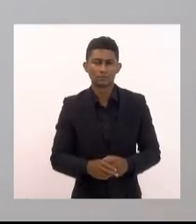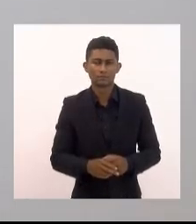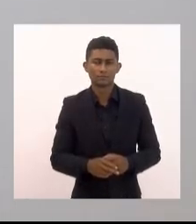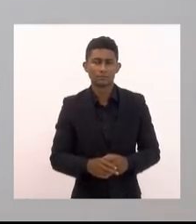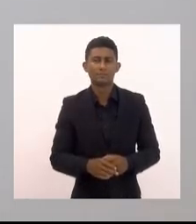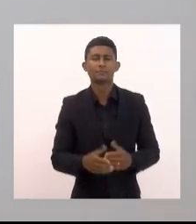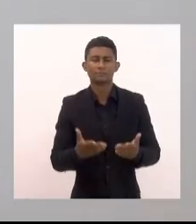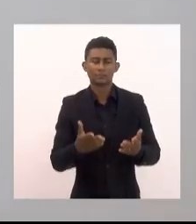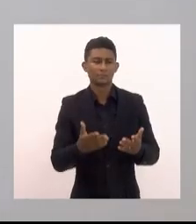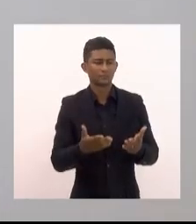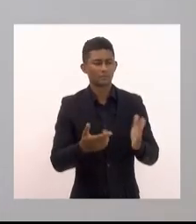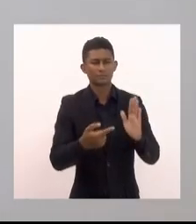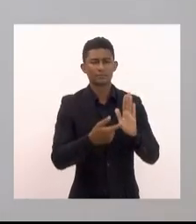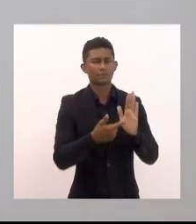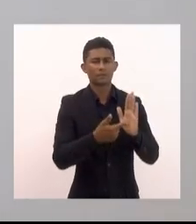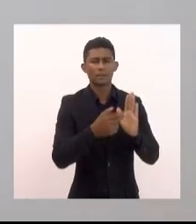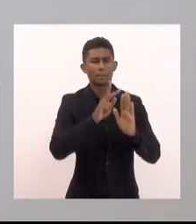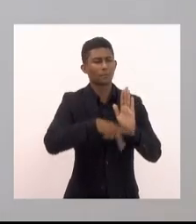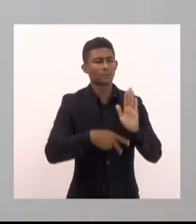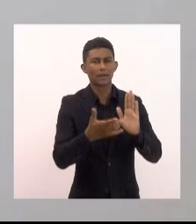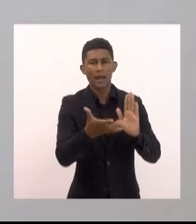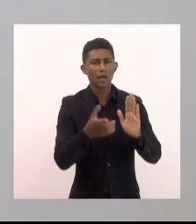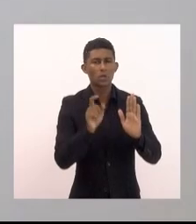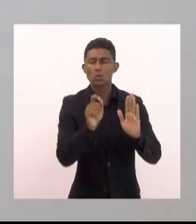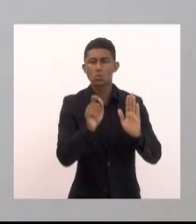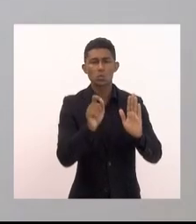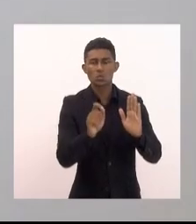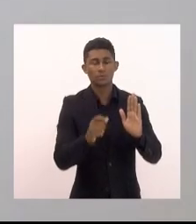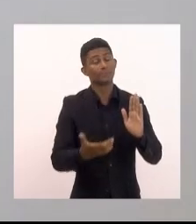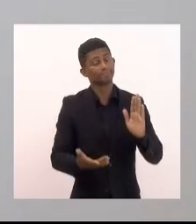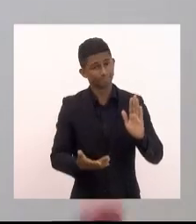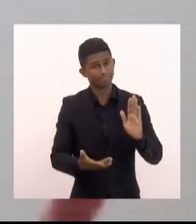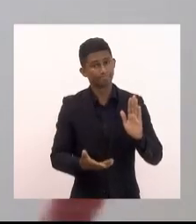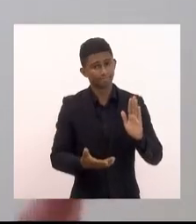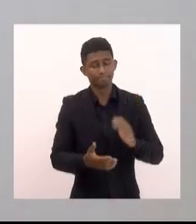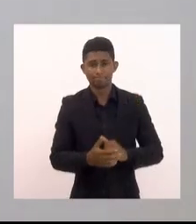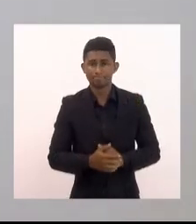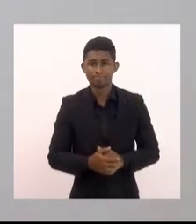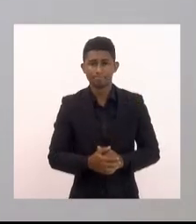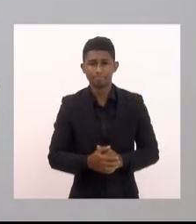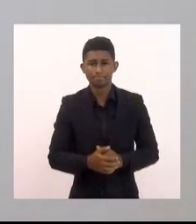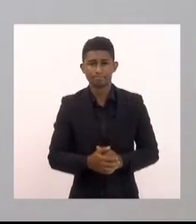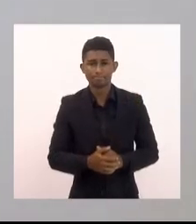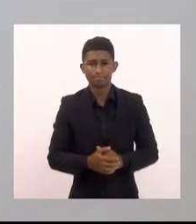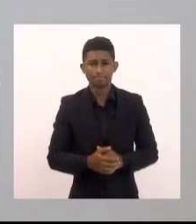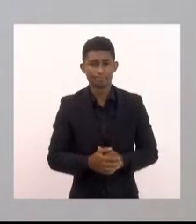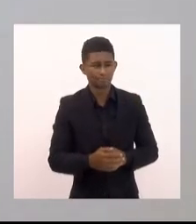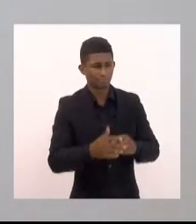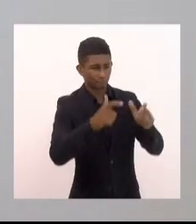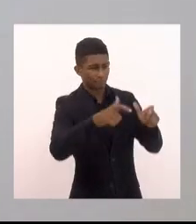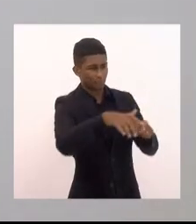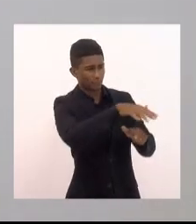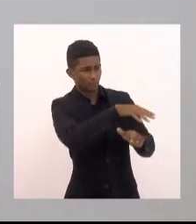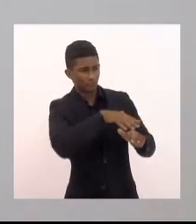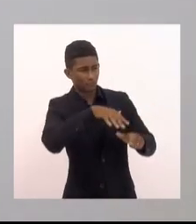é exatamente que se dê uma destinação conforme merece não só a